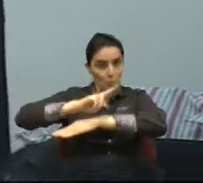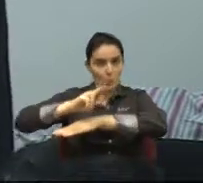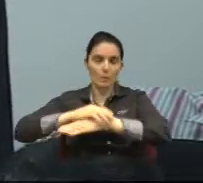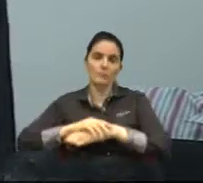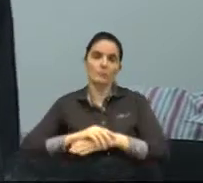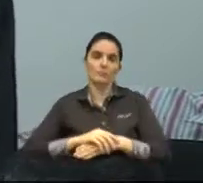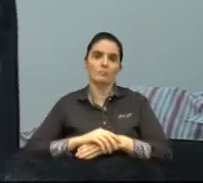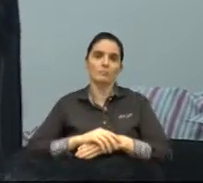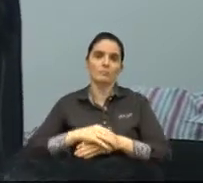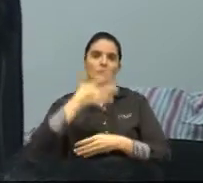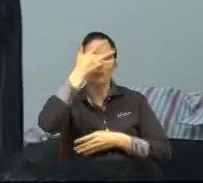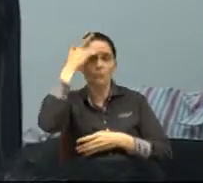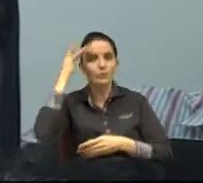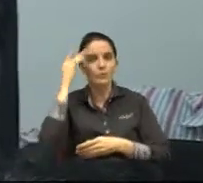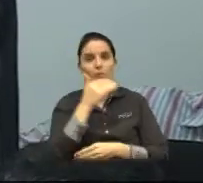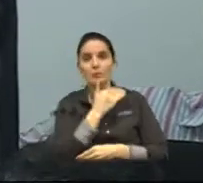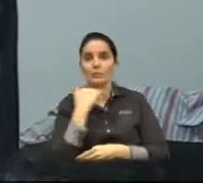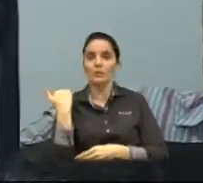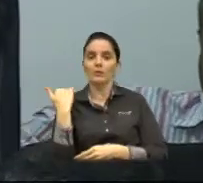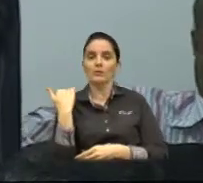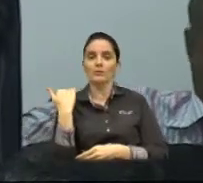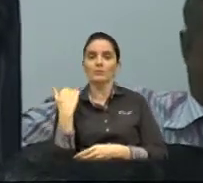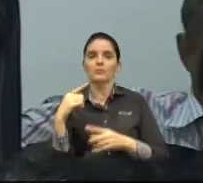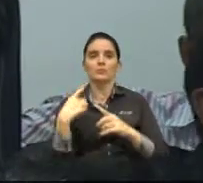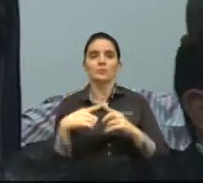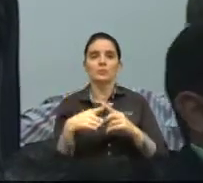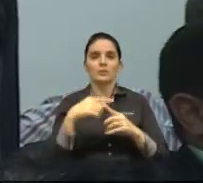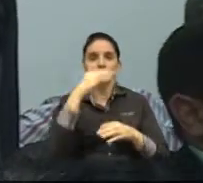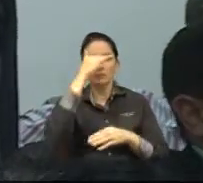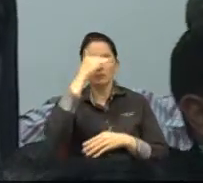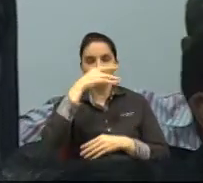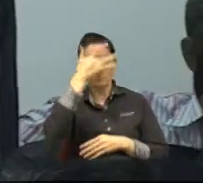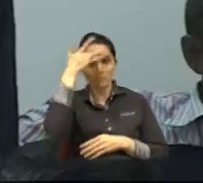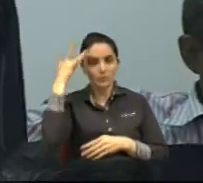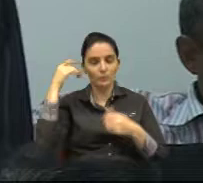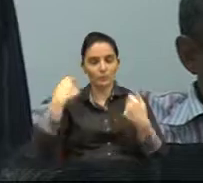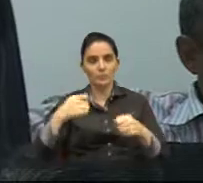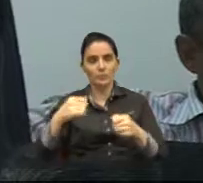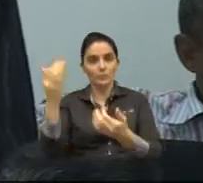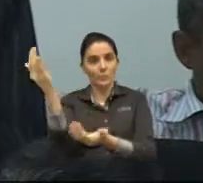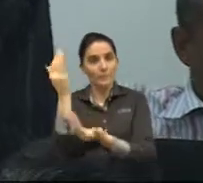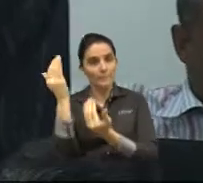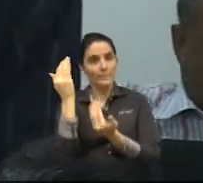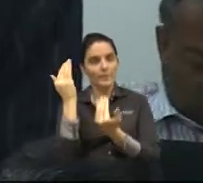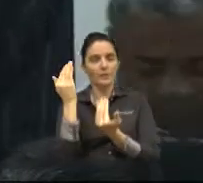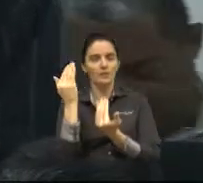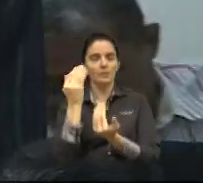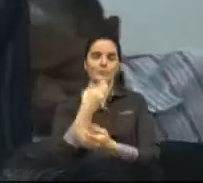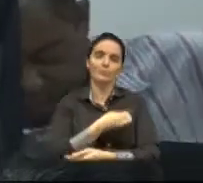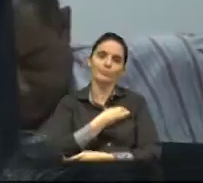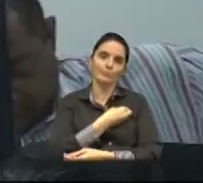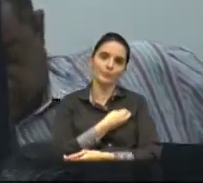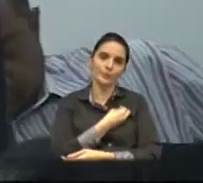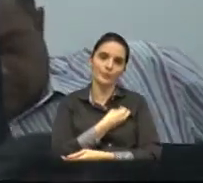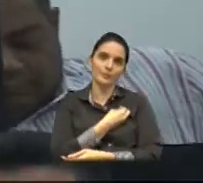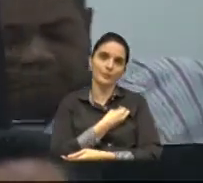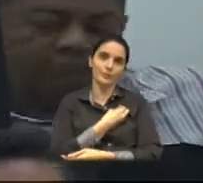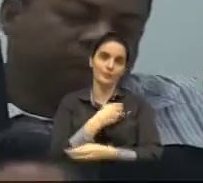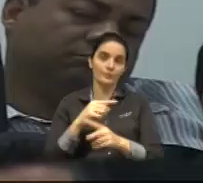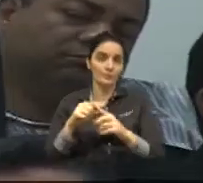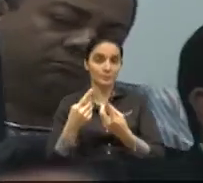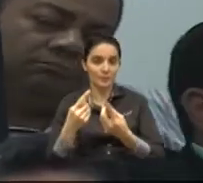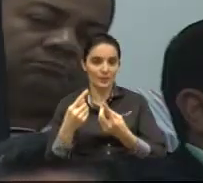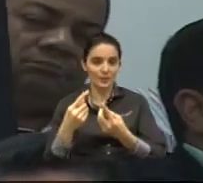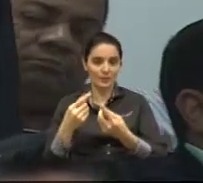terra. Essas pessoas deveriam ter sido homenageadas quanto vivas. Mas o nome vai ficar